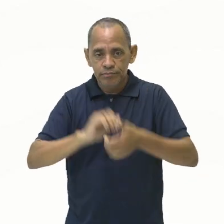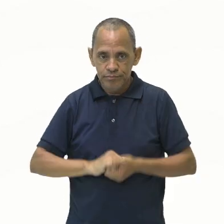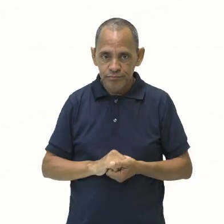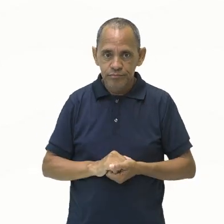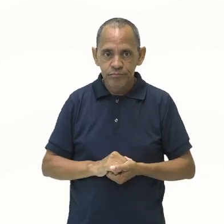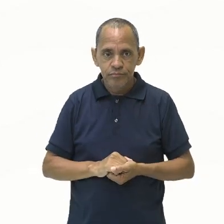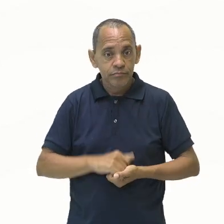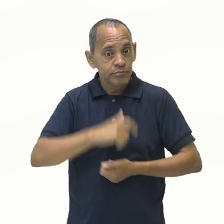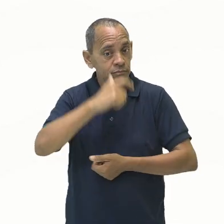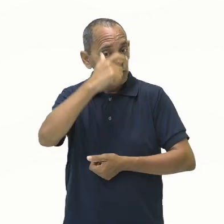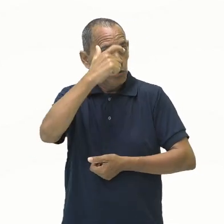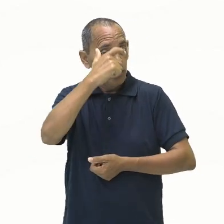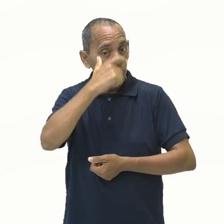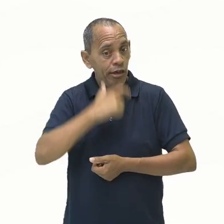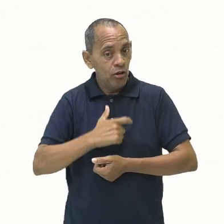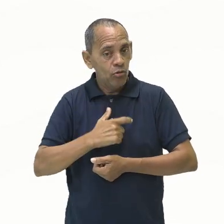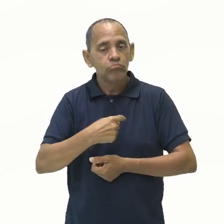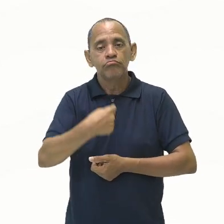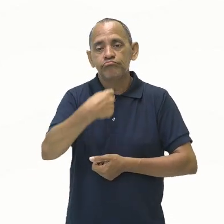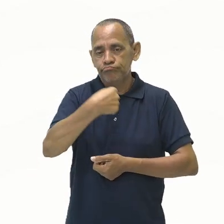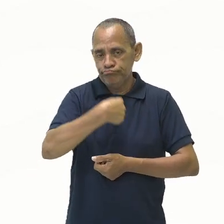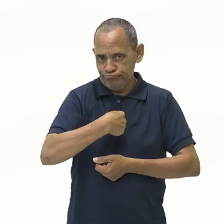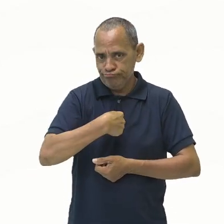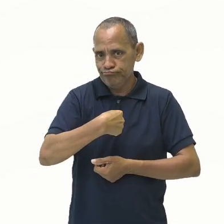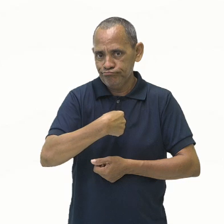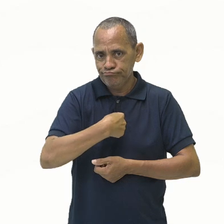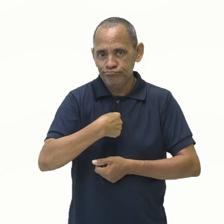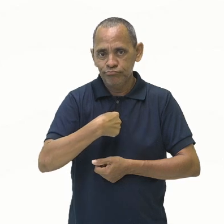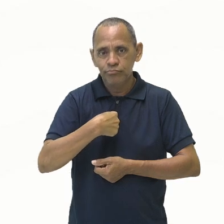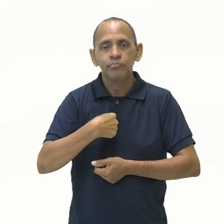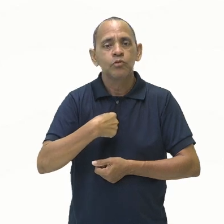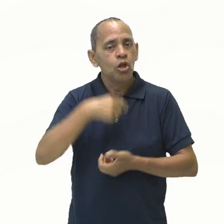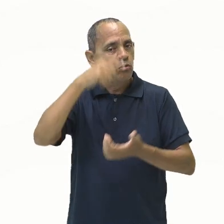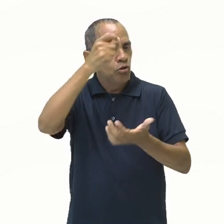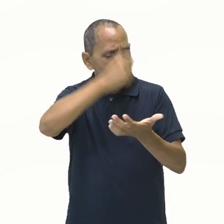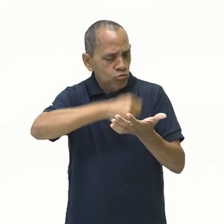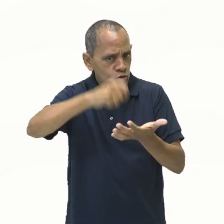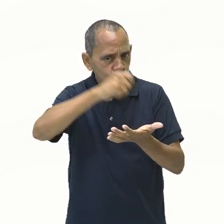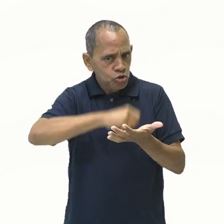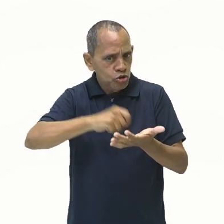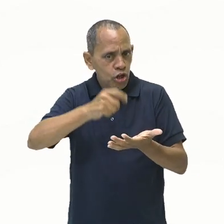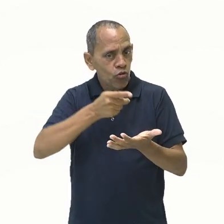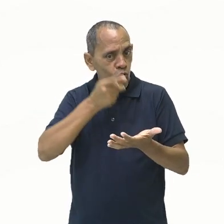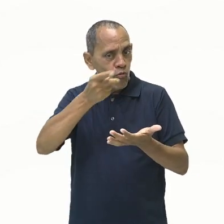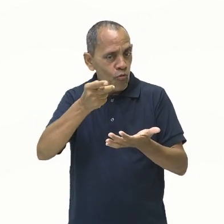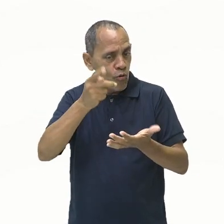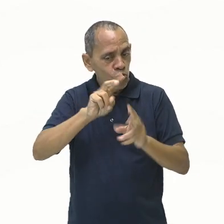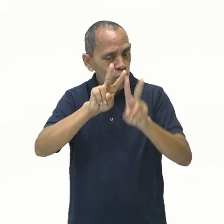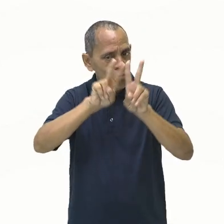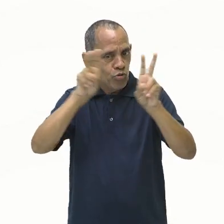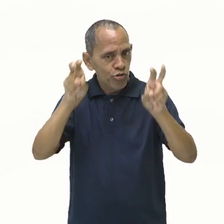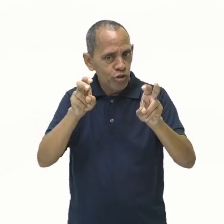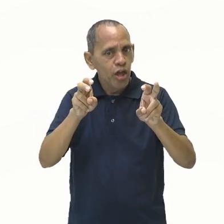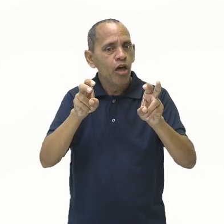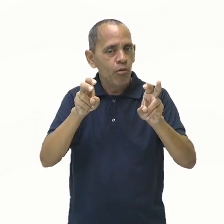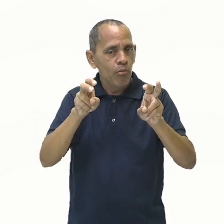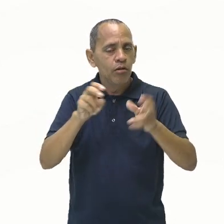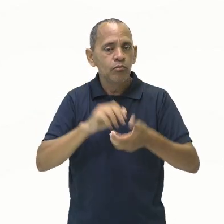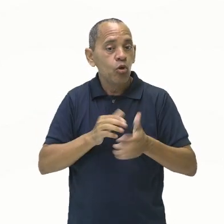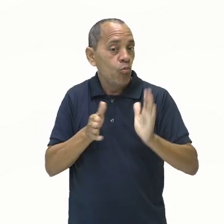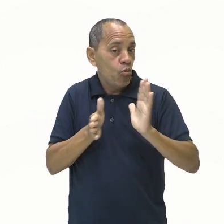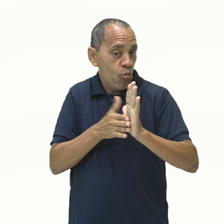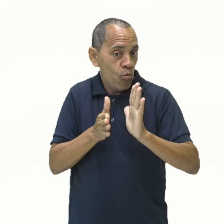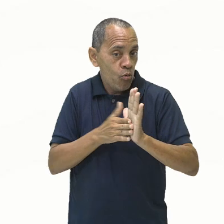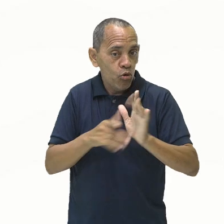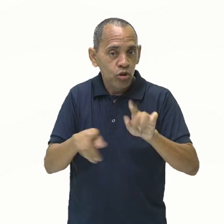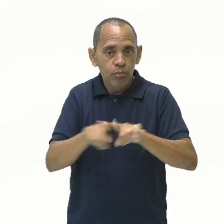eu disserto, tá? Eu estou falando sobre o tema sugerido sem